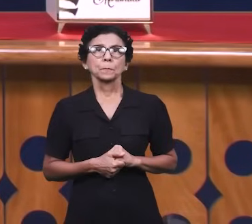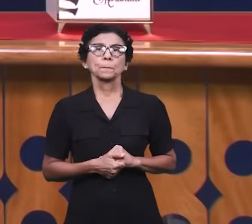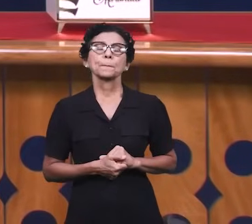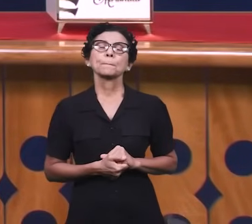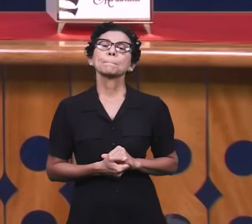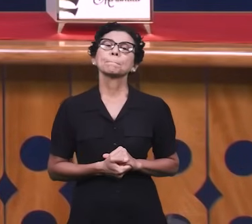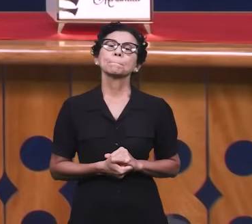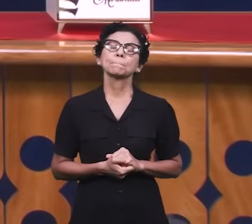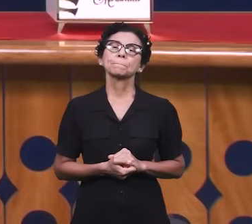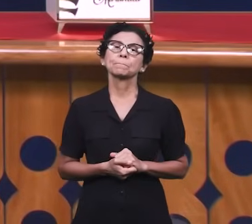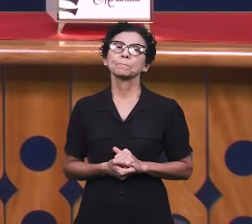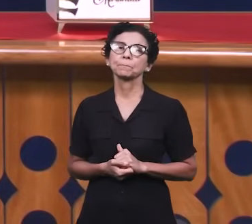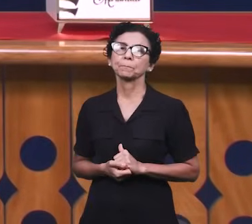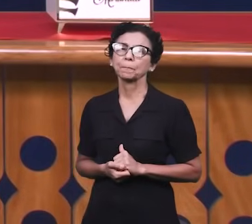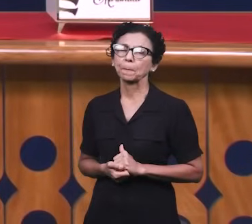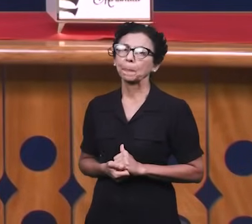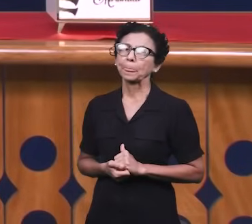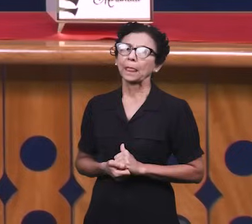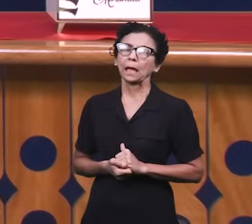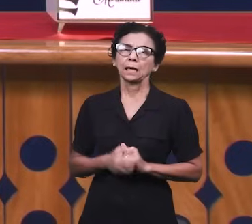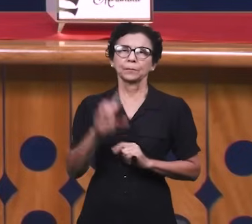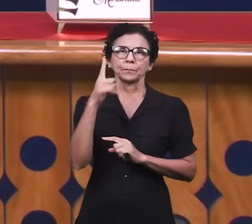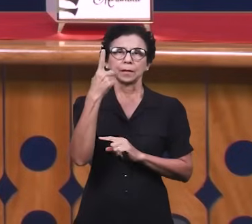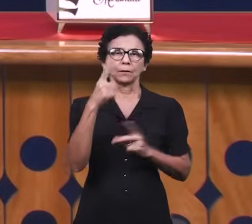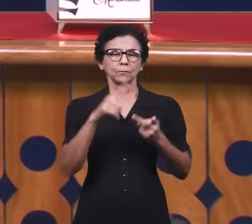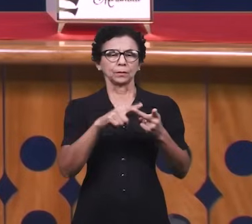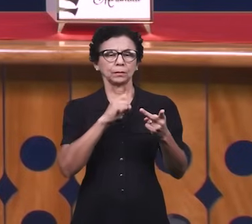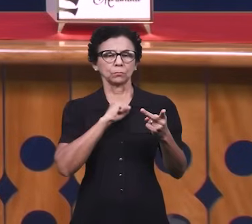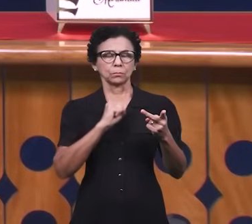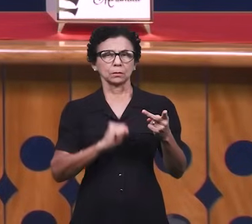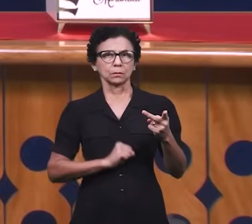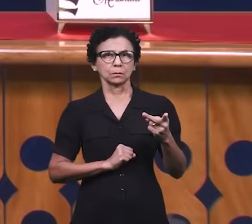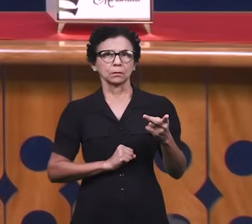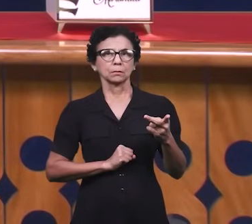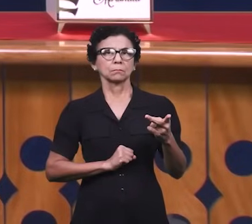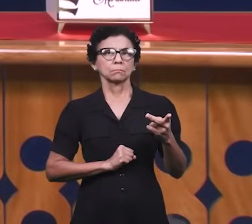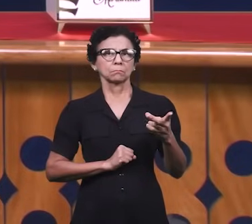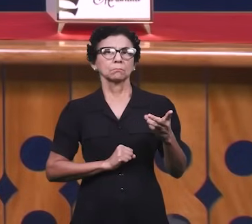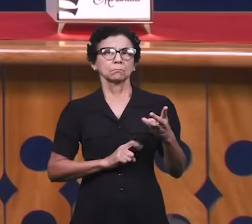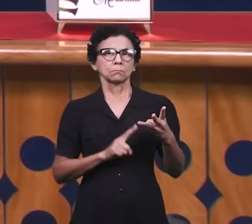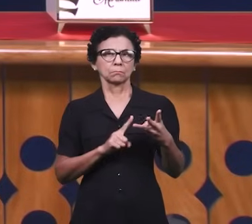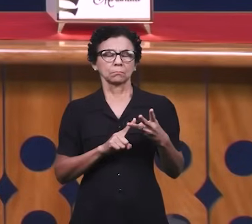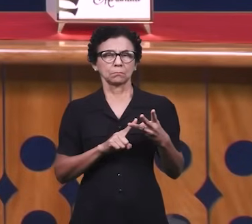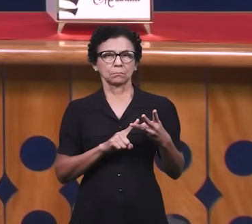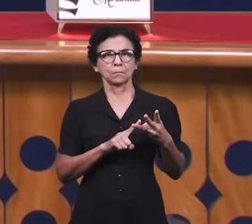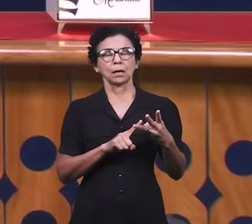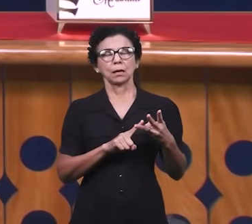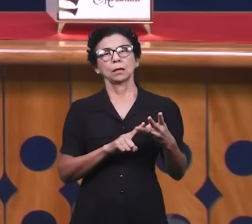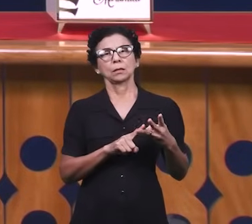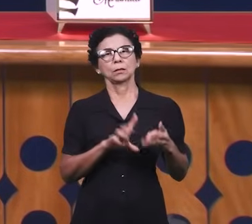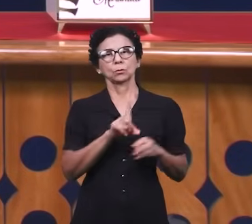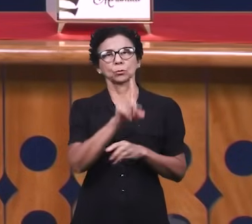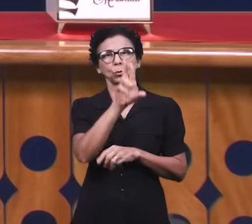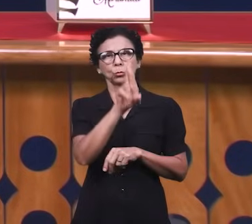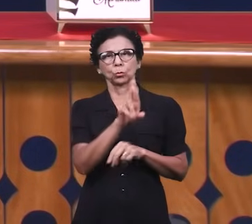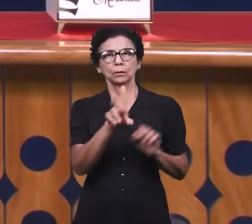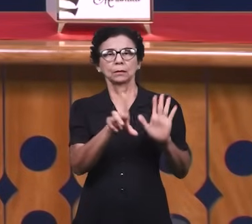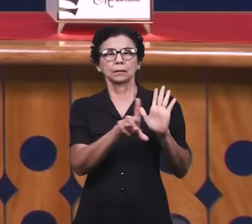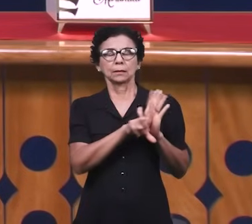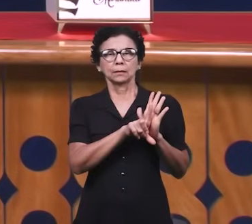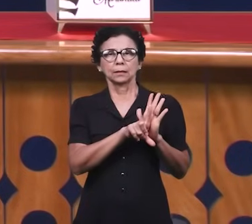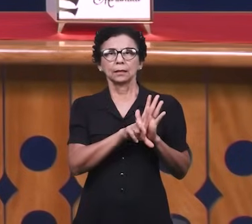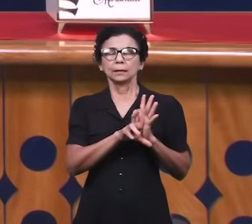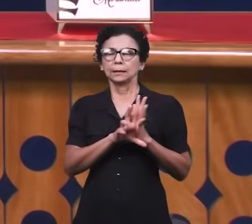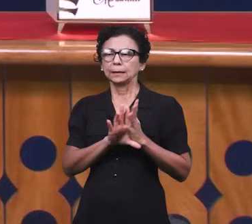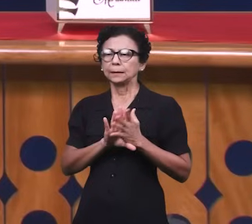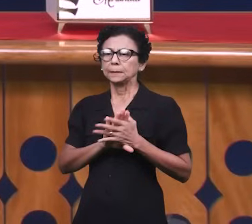com os servos, os sacerdotes, os doutores da lei, viram que na lei de Moisés só os